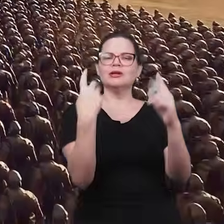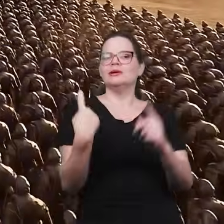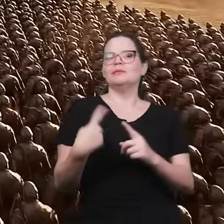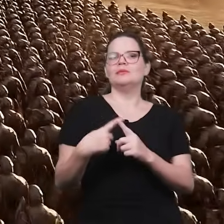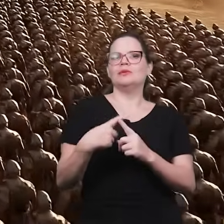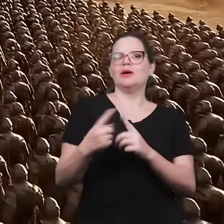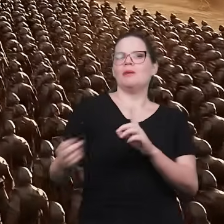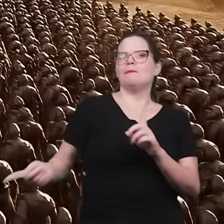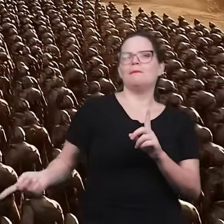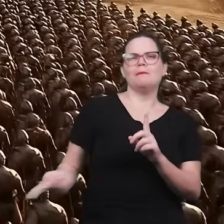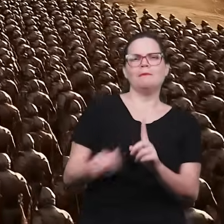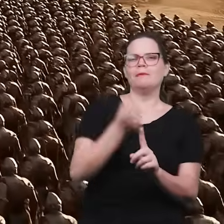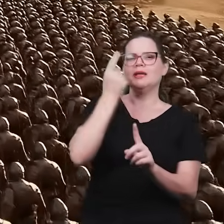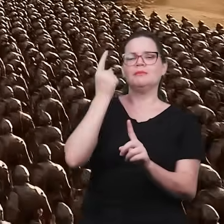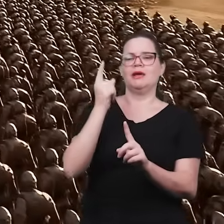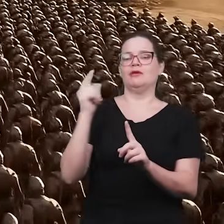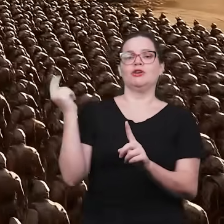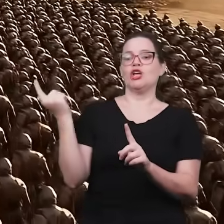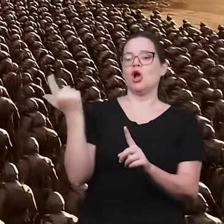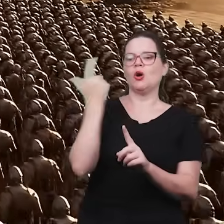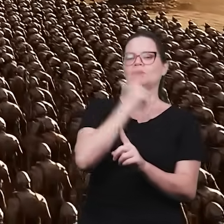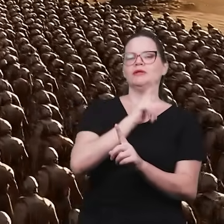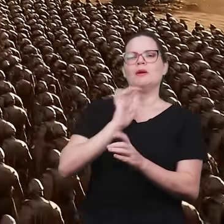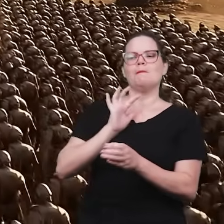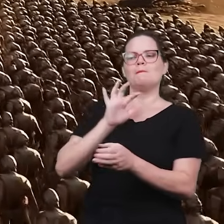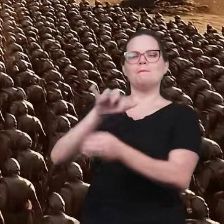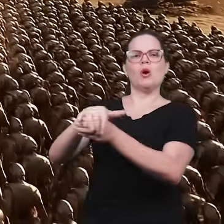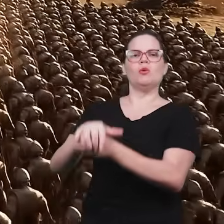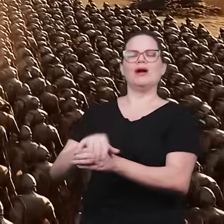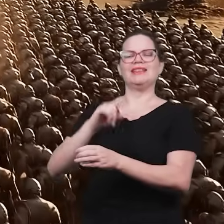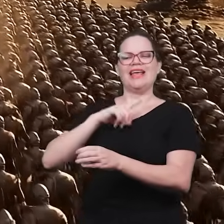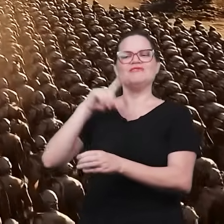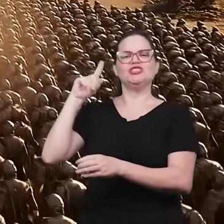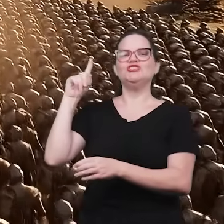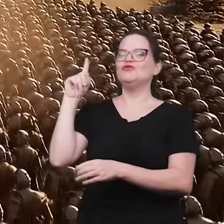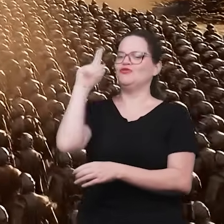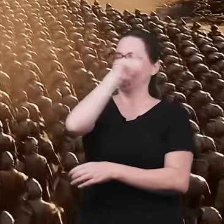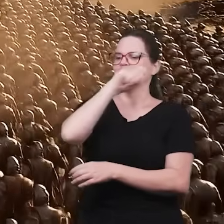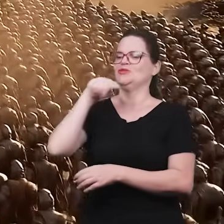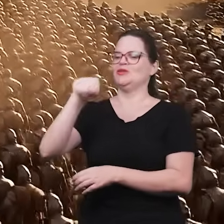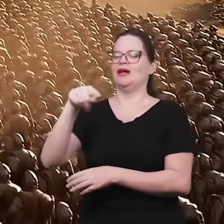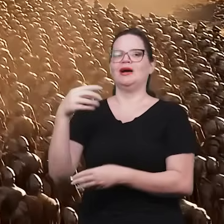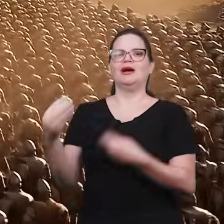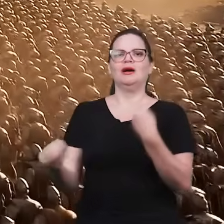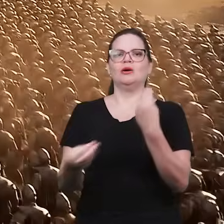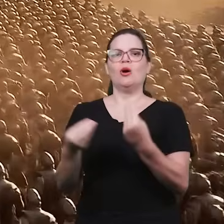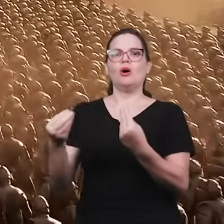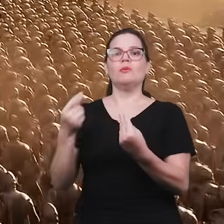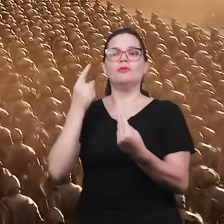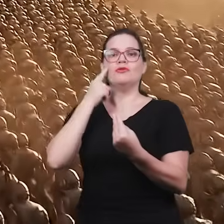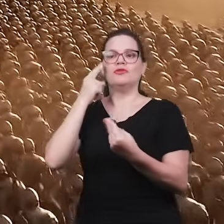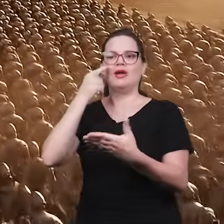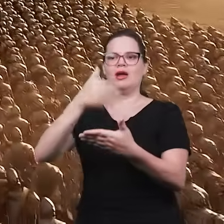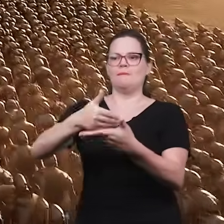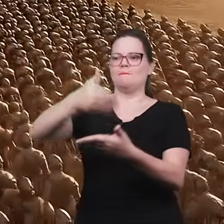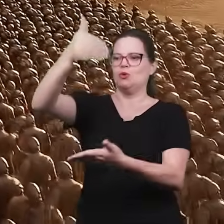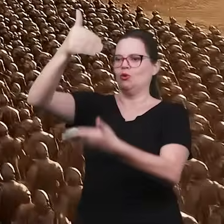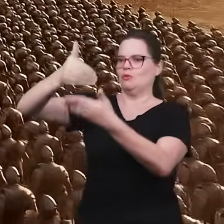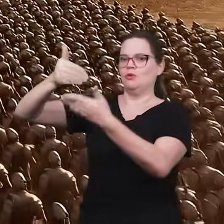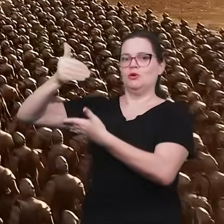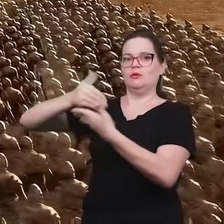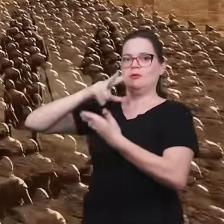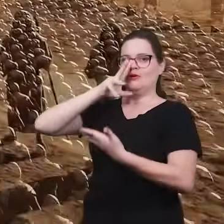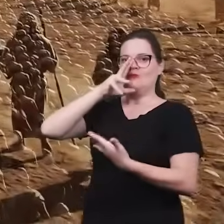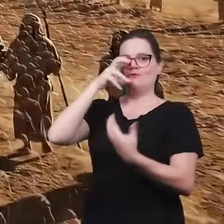e grande obstáculo à conquista da terra se apresentou na fortificada cidade de